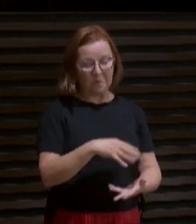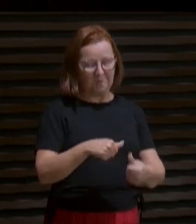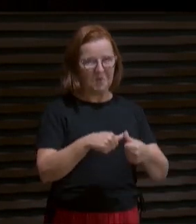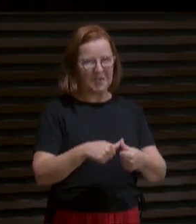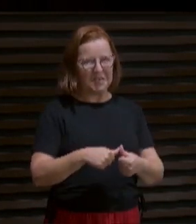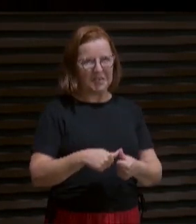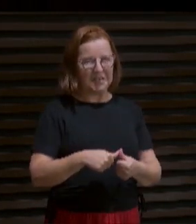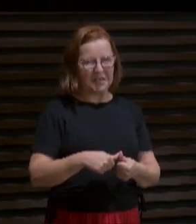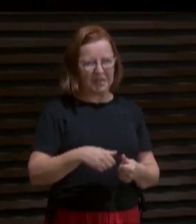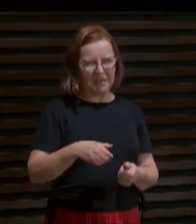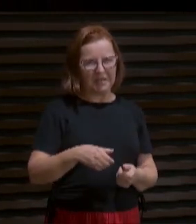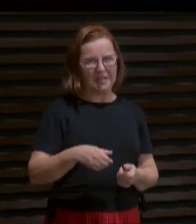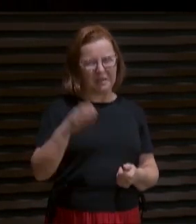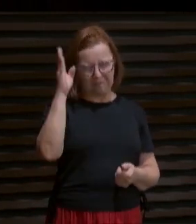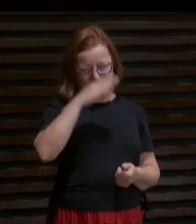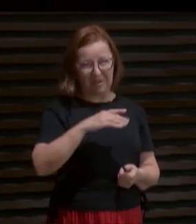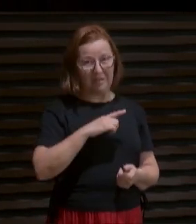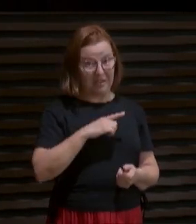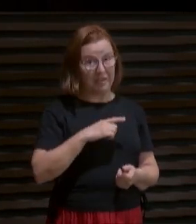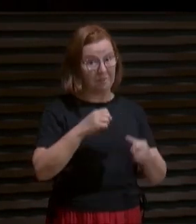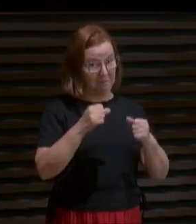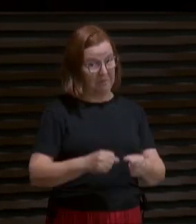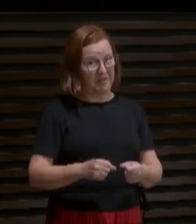tem poderes terríveis.